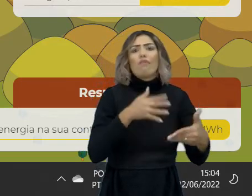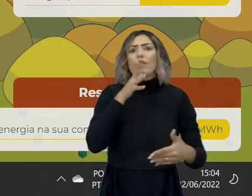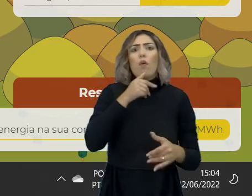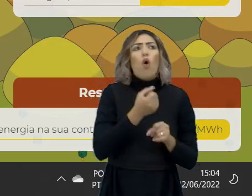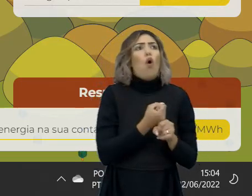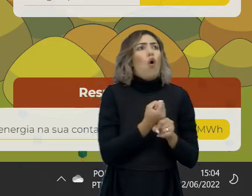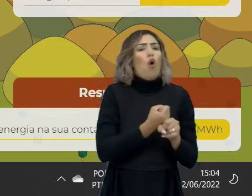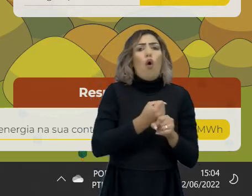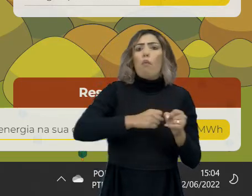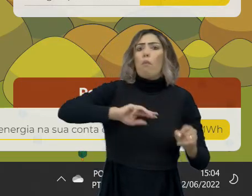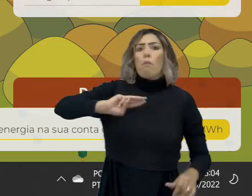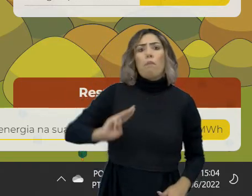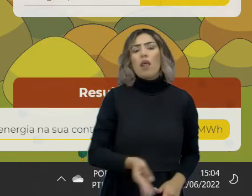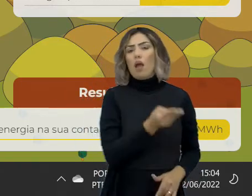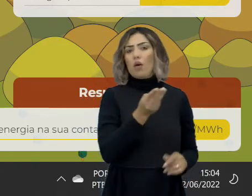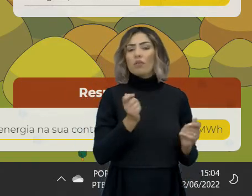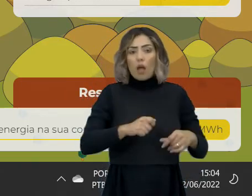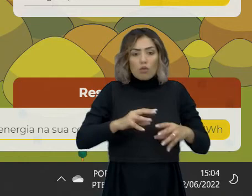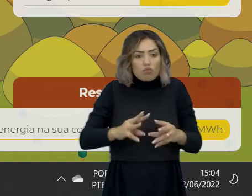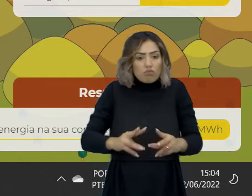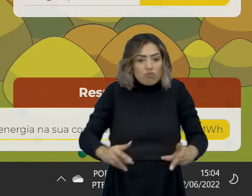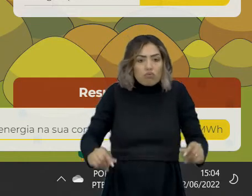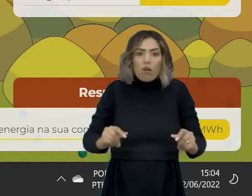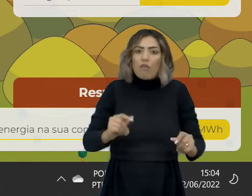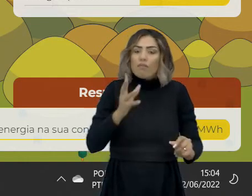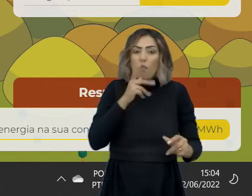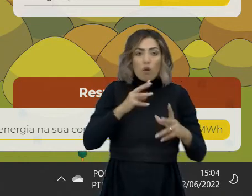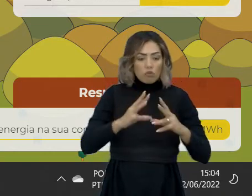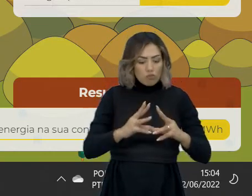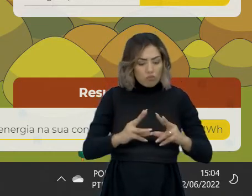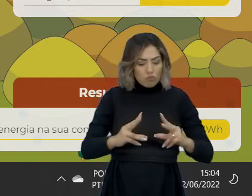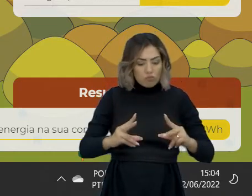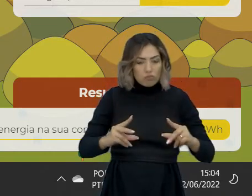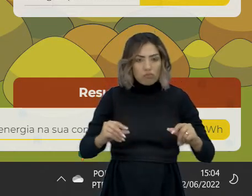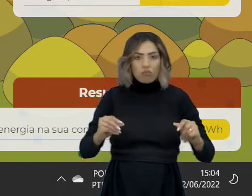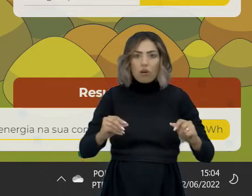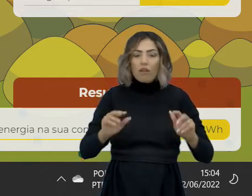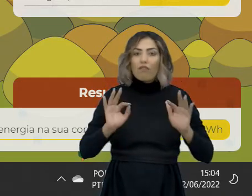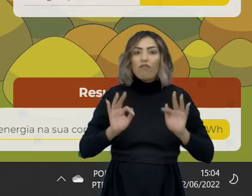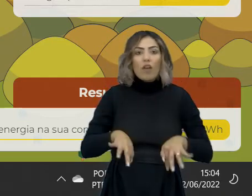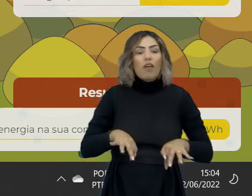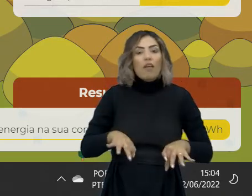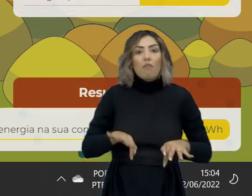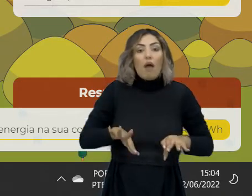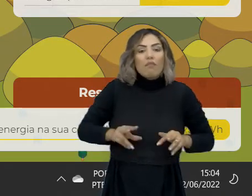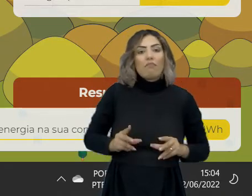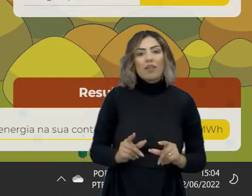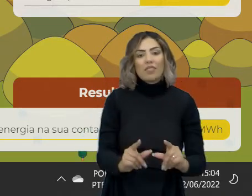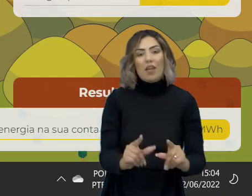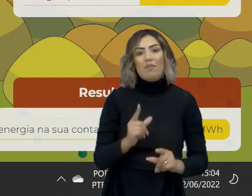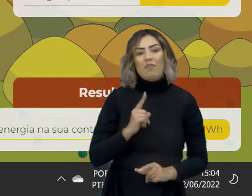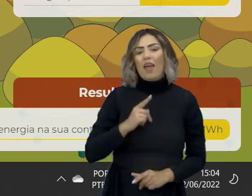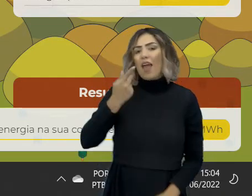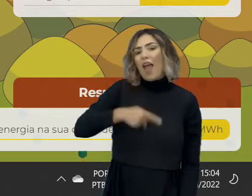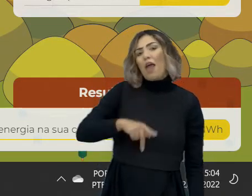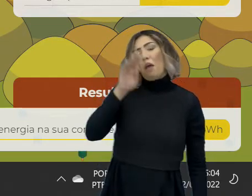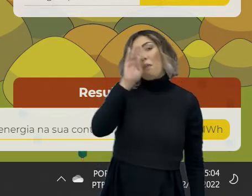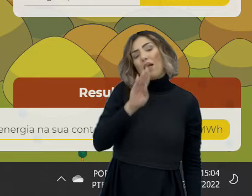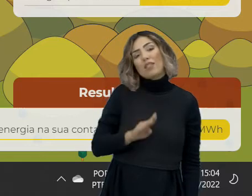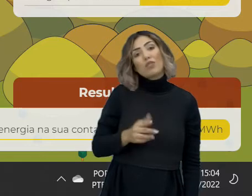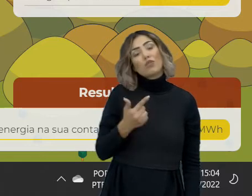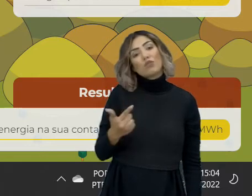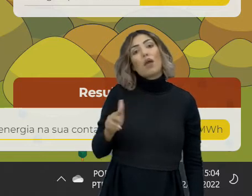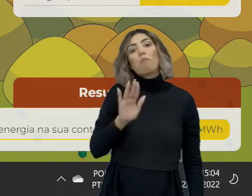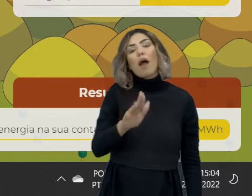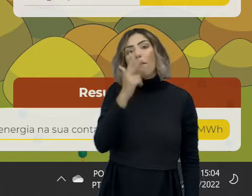outro. Ah, que delícia. Então não dá tempo, né? Ele tem fim, a gente diz que ele é finito. Ou seja, ainda tem no Brasil, mas a intenção seria diminuir e deixar ter